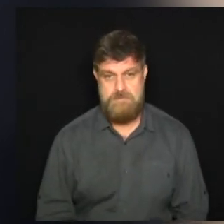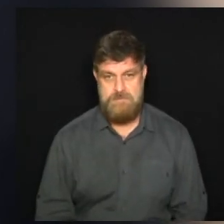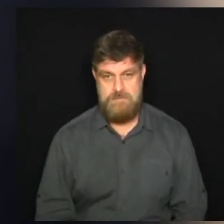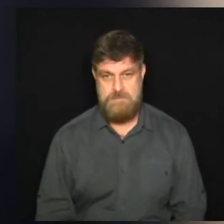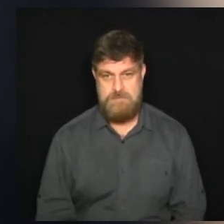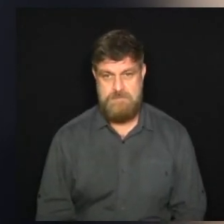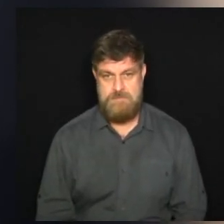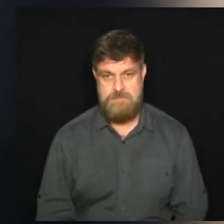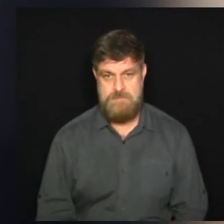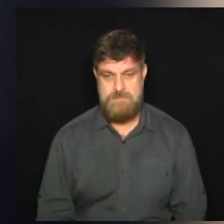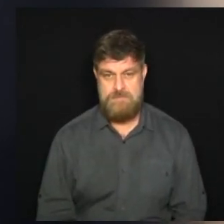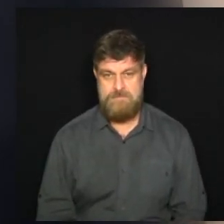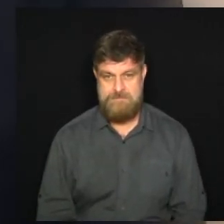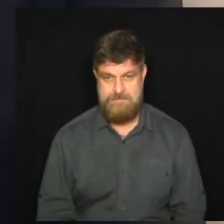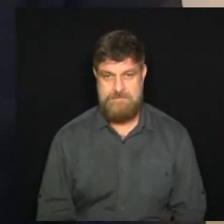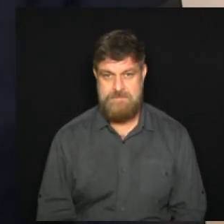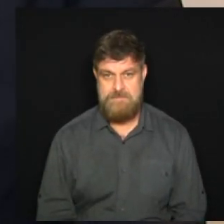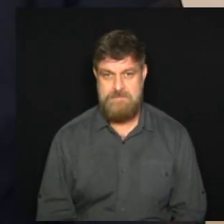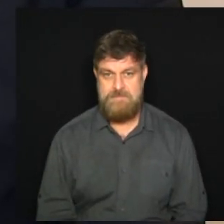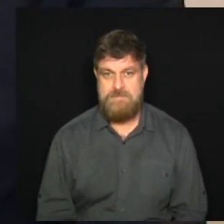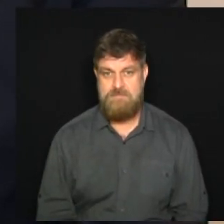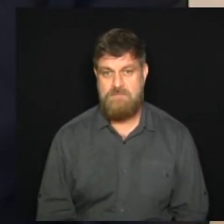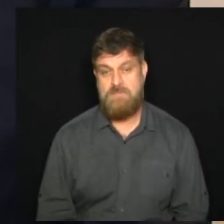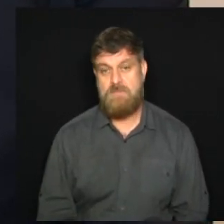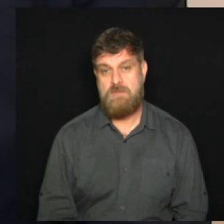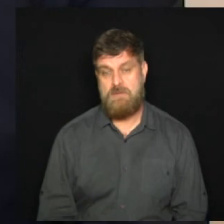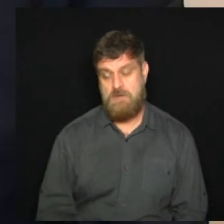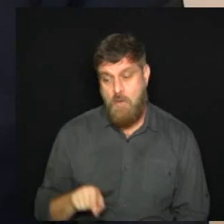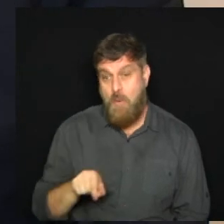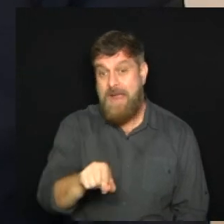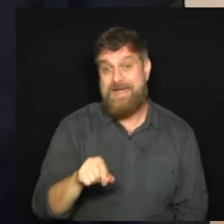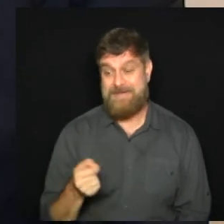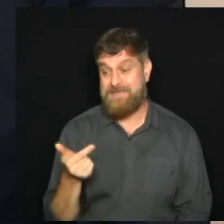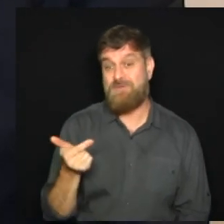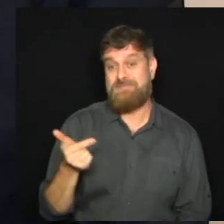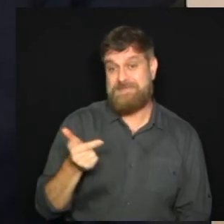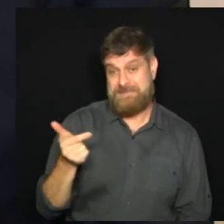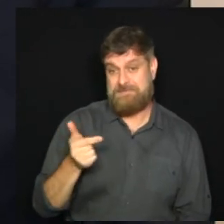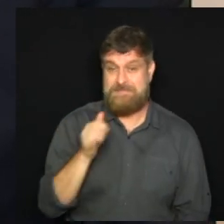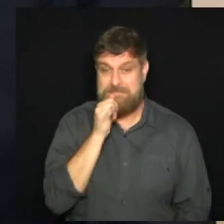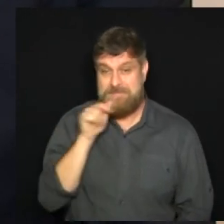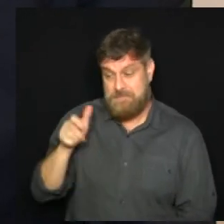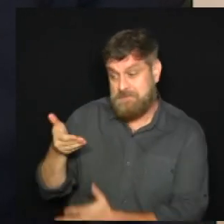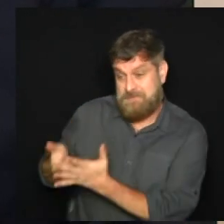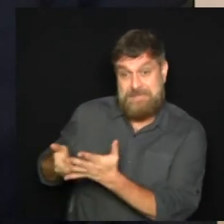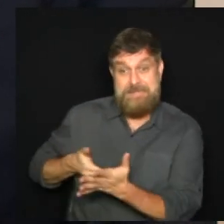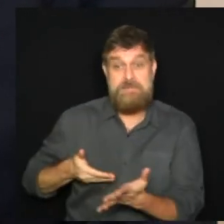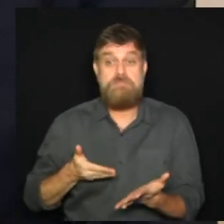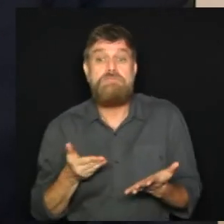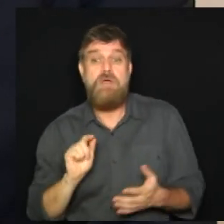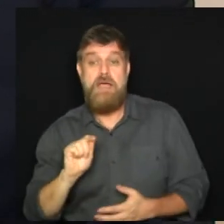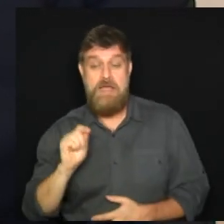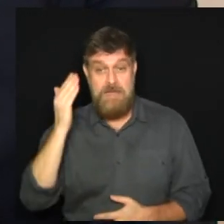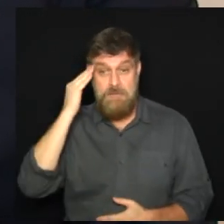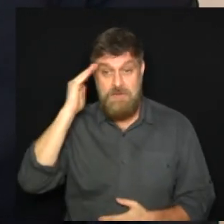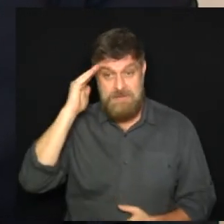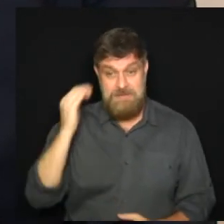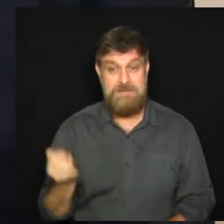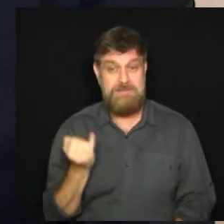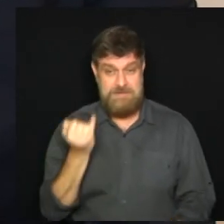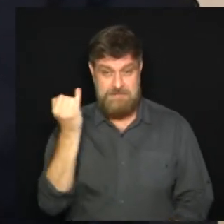relacionamento comercial novo com o banco. Então, se você já é correntista, você já tem uma relação comercial com o banco não pode cobrar uma taxa de abertura de